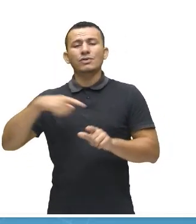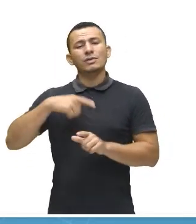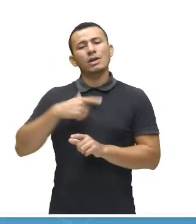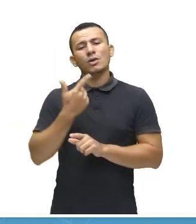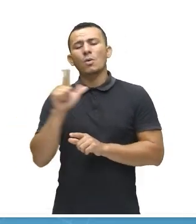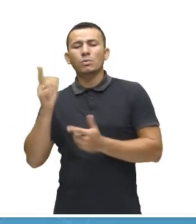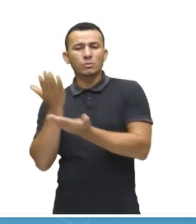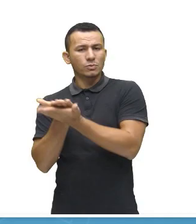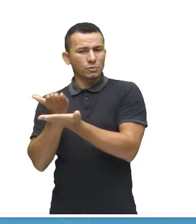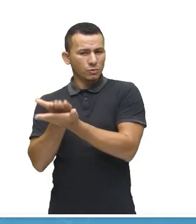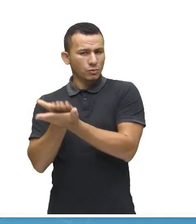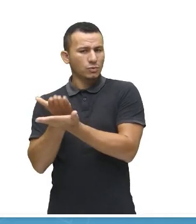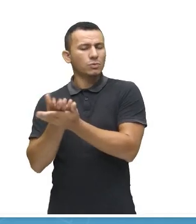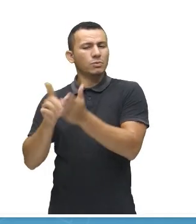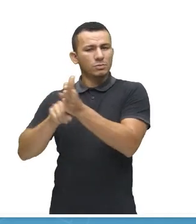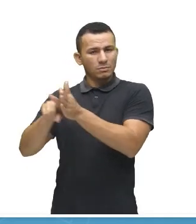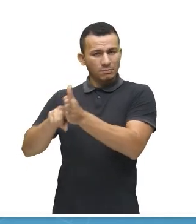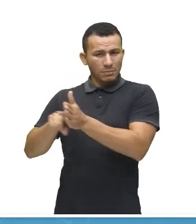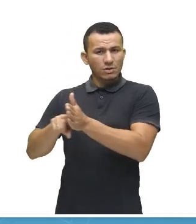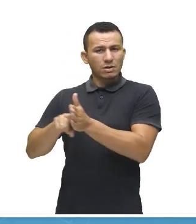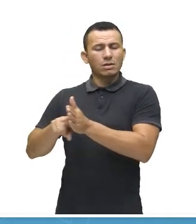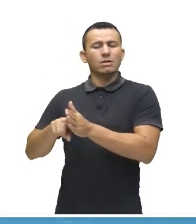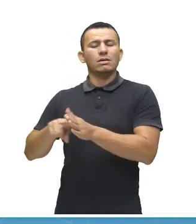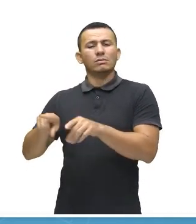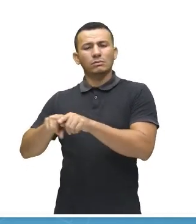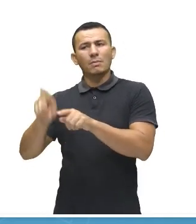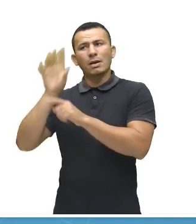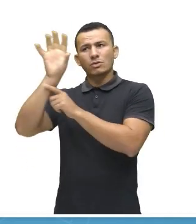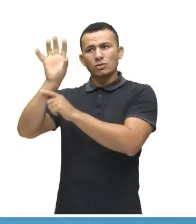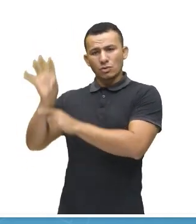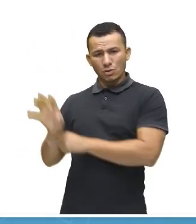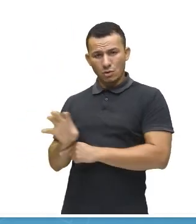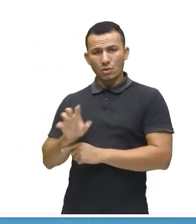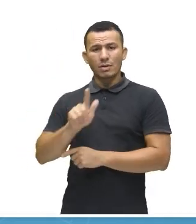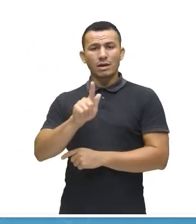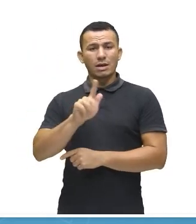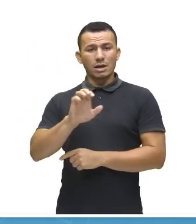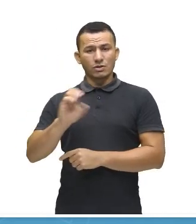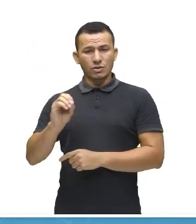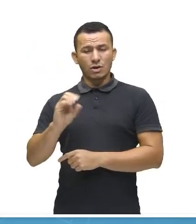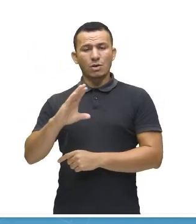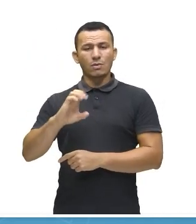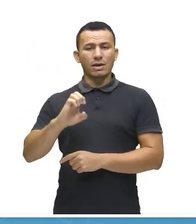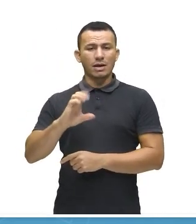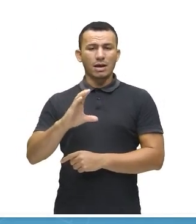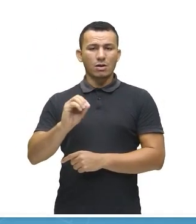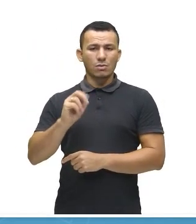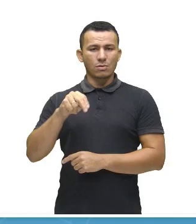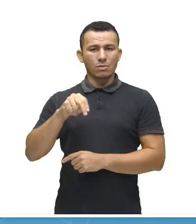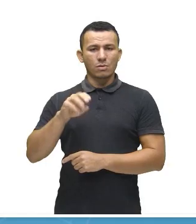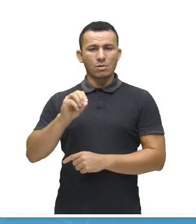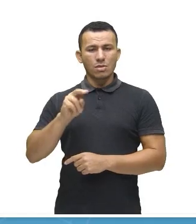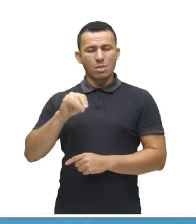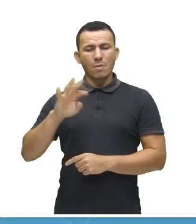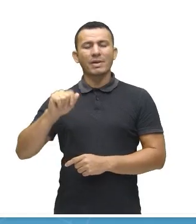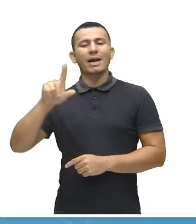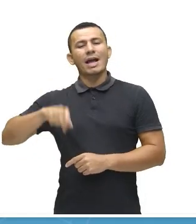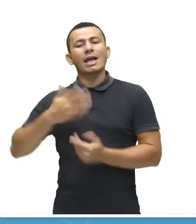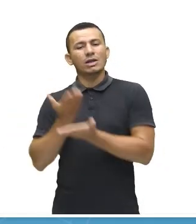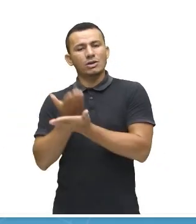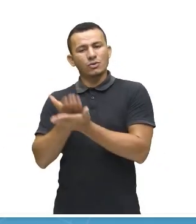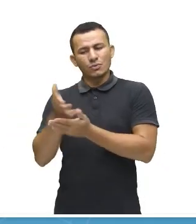região, a regionalização geoeconômica foi feita para